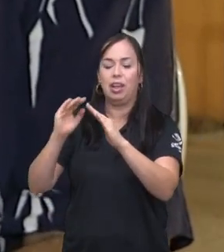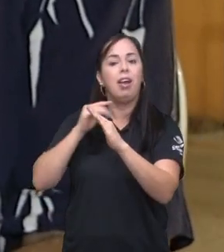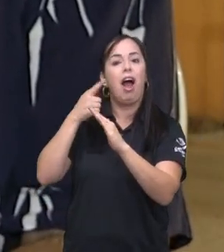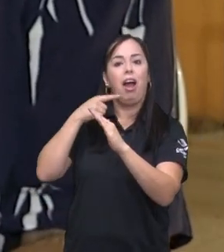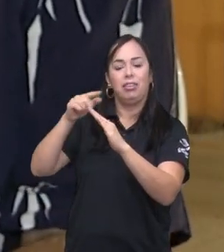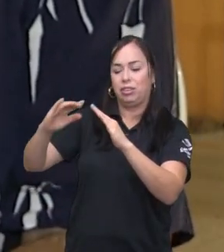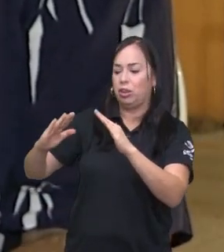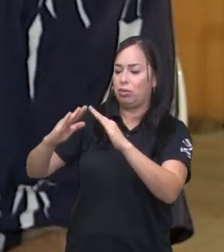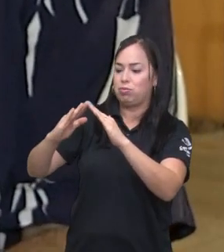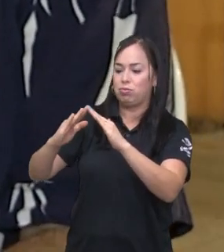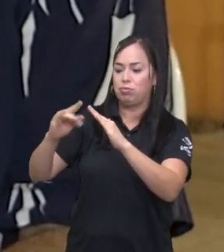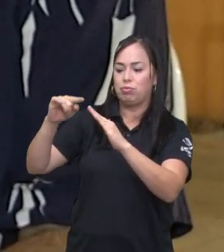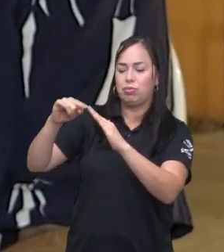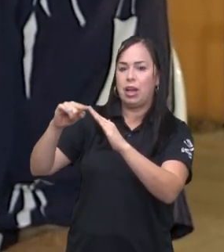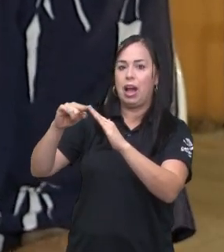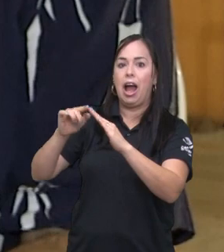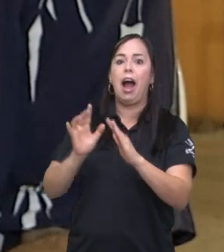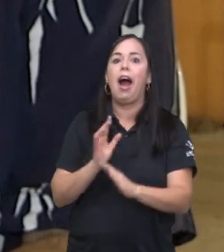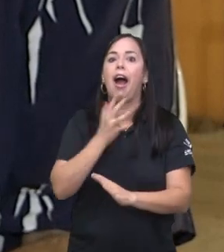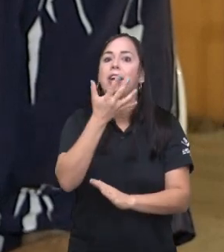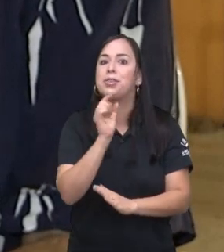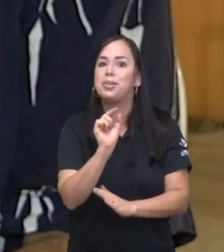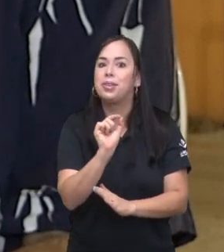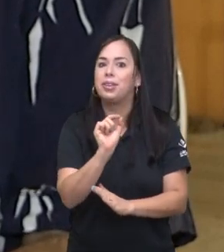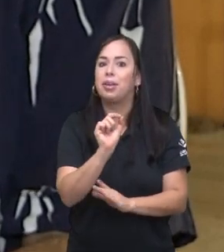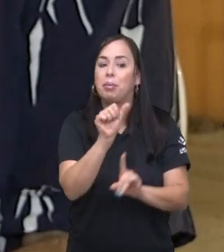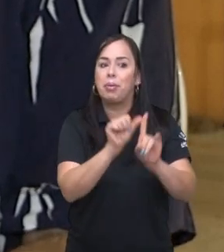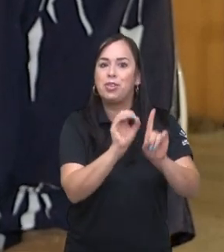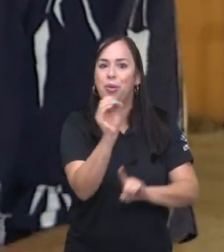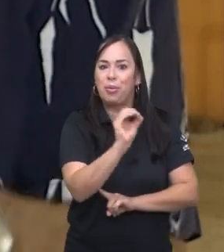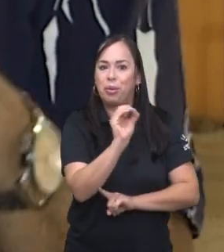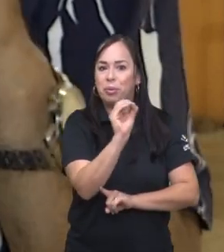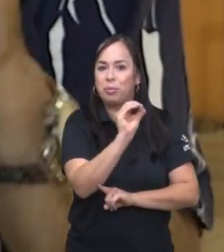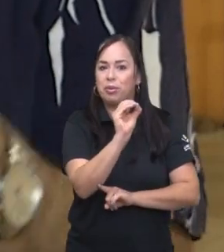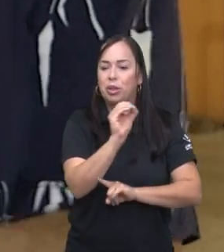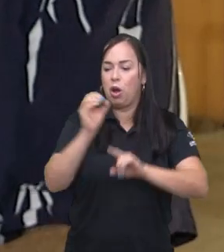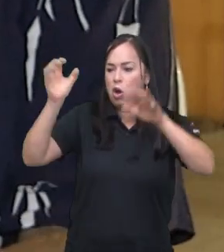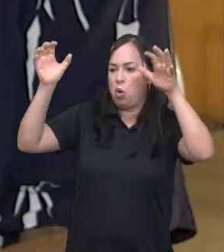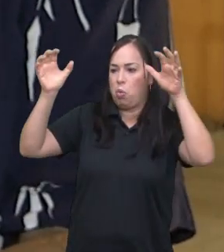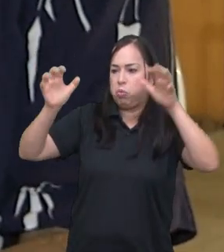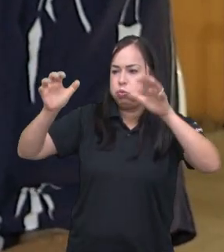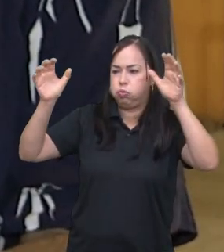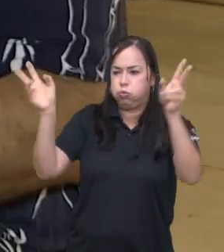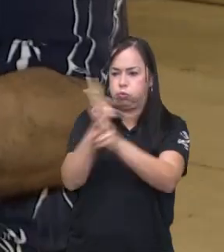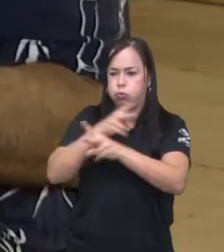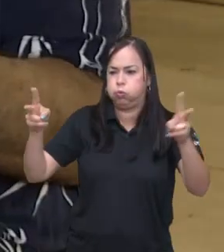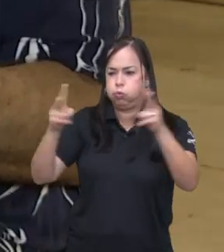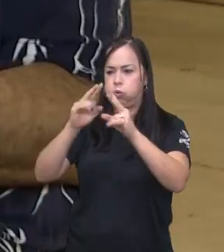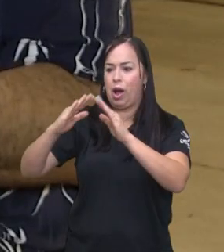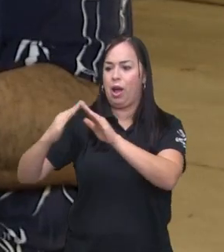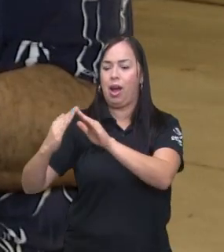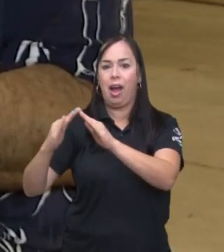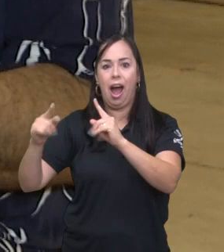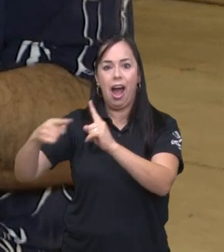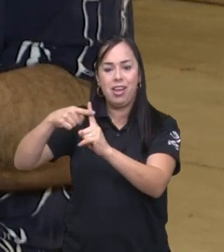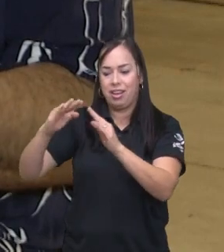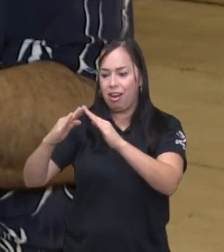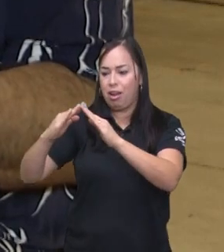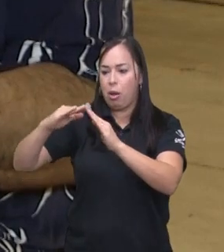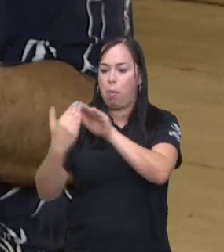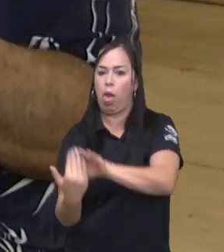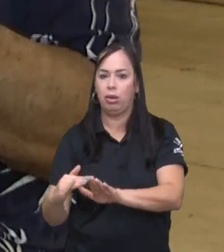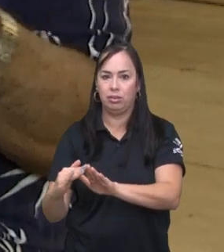telhado. Num vendaval de outubro, né, ela foi ao chão. Mas o susto, né,